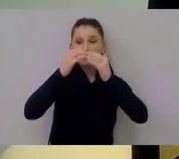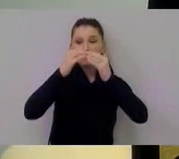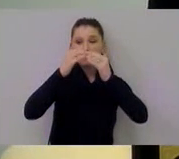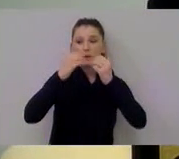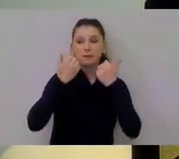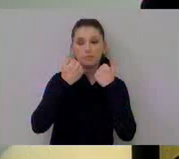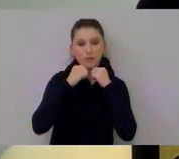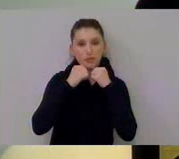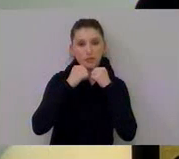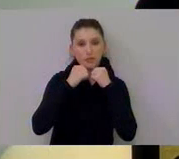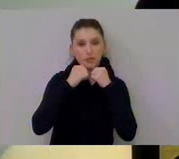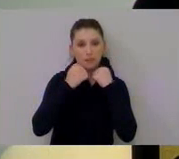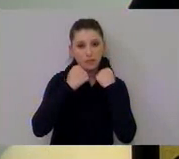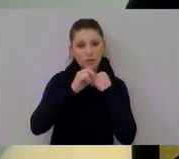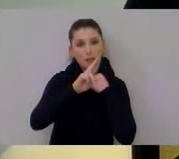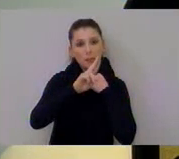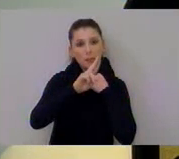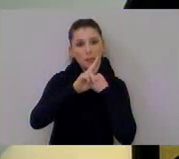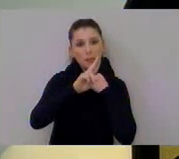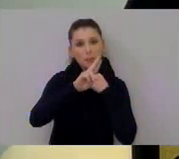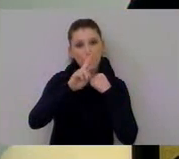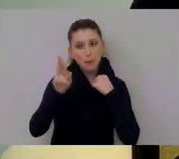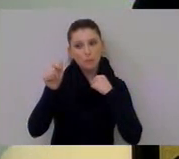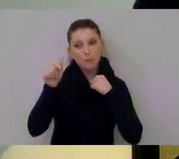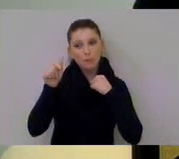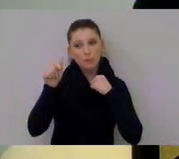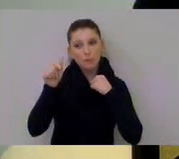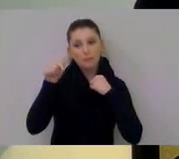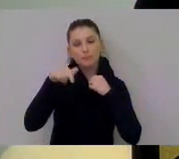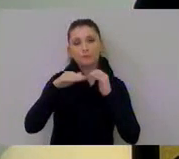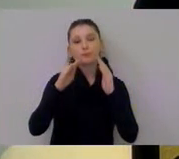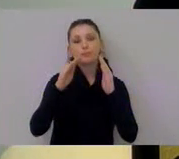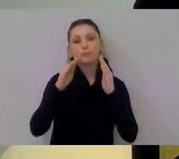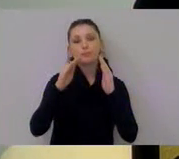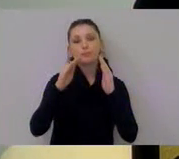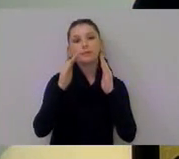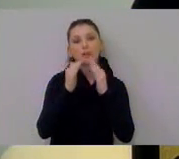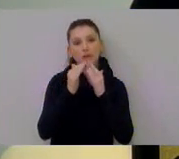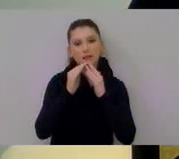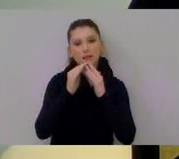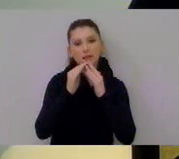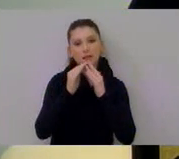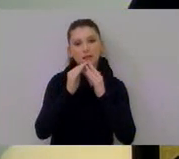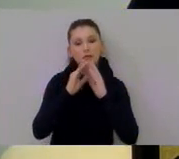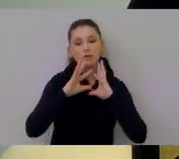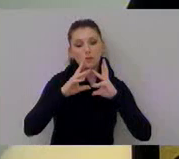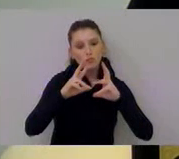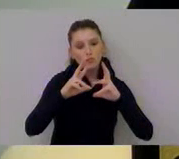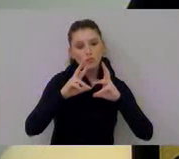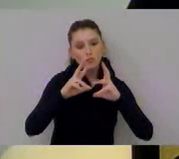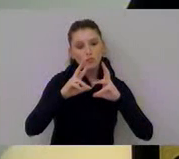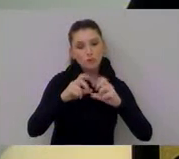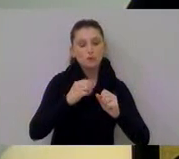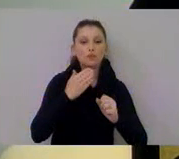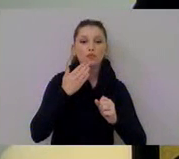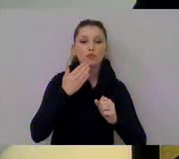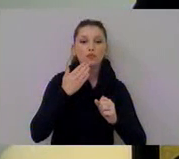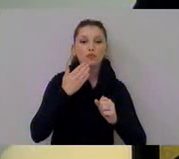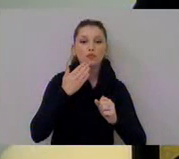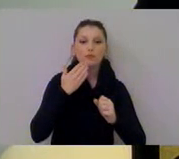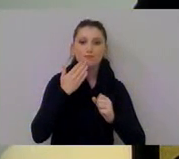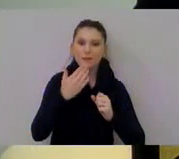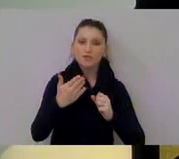casa, com todos os pedidos que os senhores fizeram aqui nessa casa, para